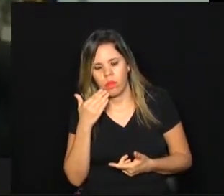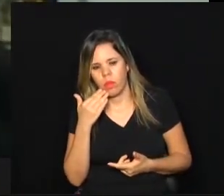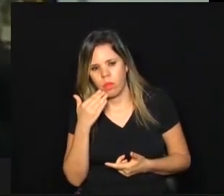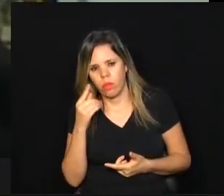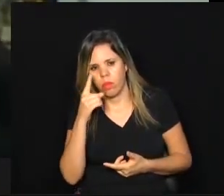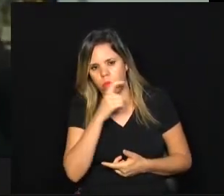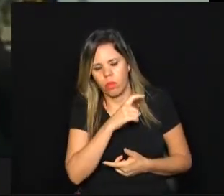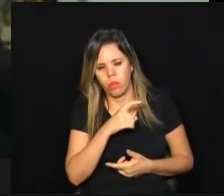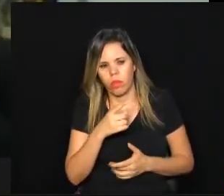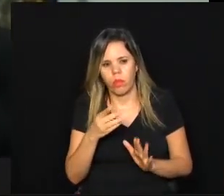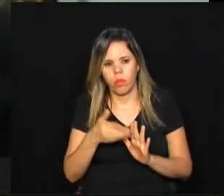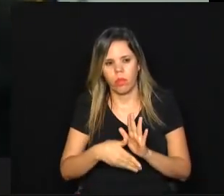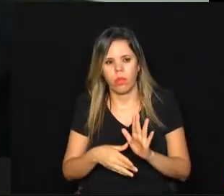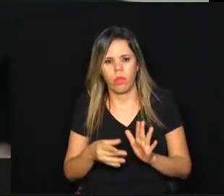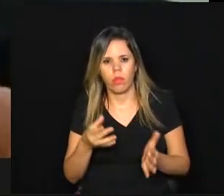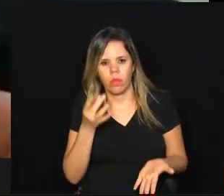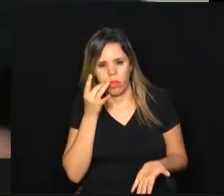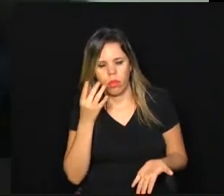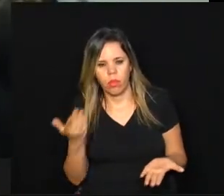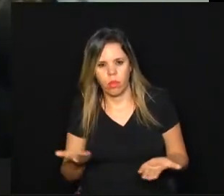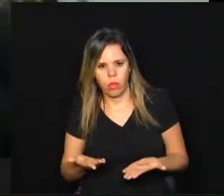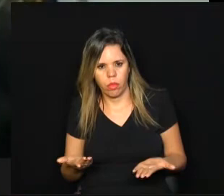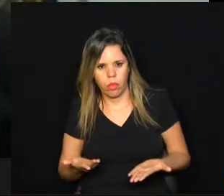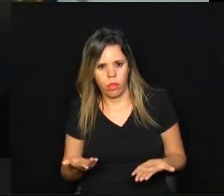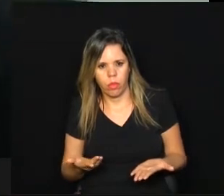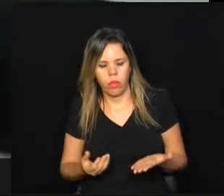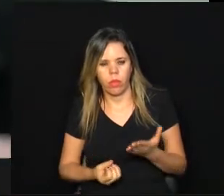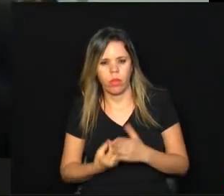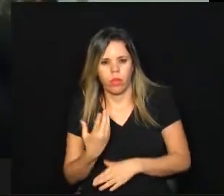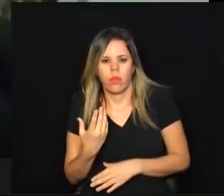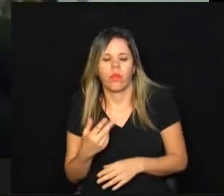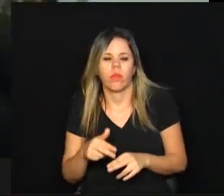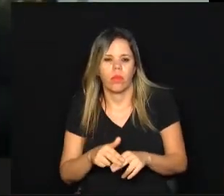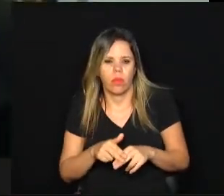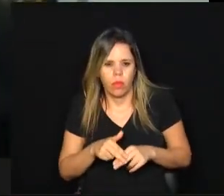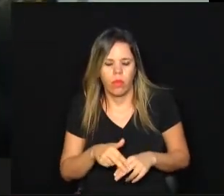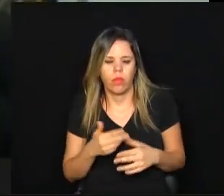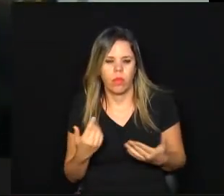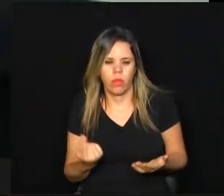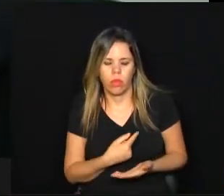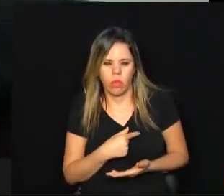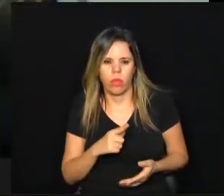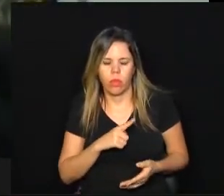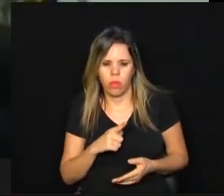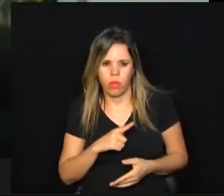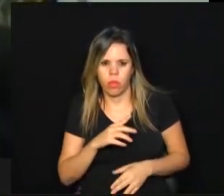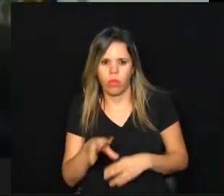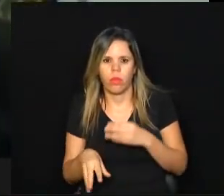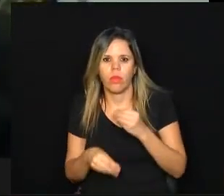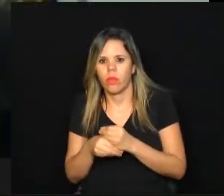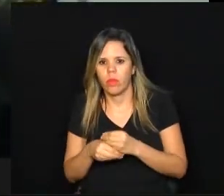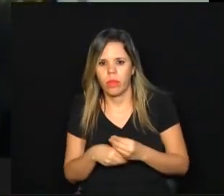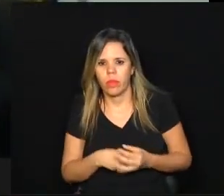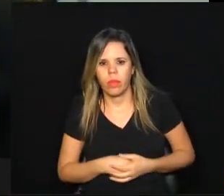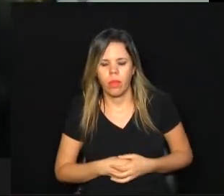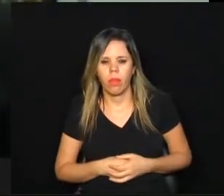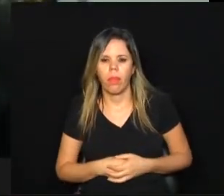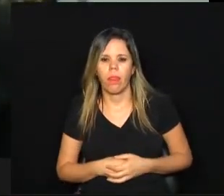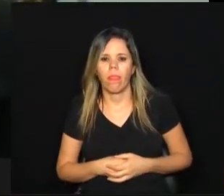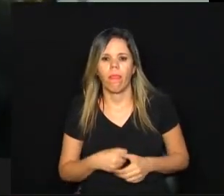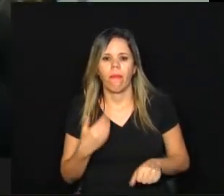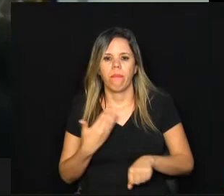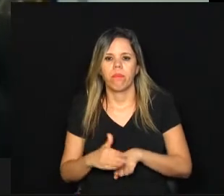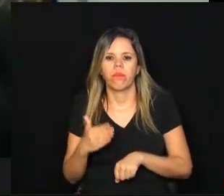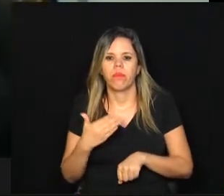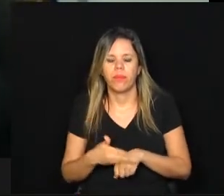que ela apresente. Hoje ela é um fato, e por ser um fato, nós temos que implementá-la e, na